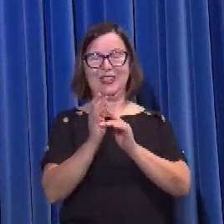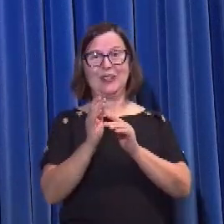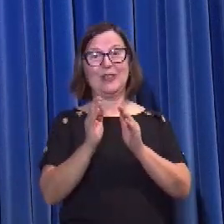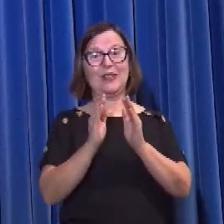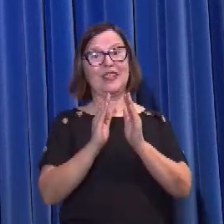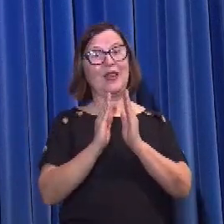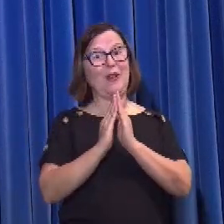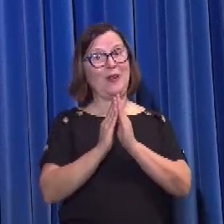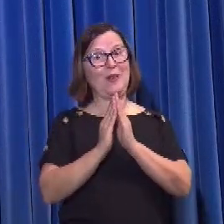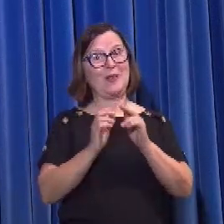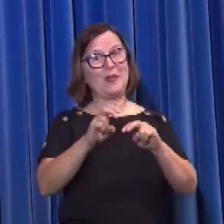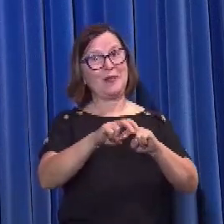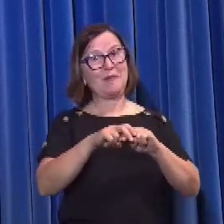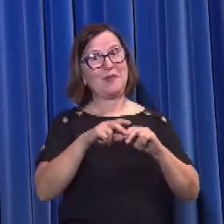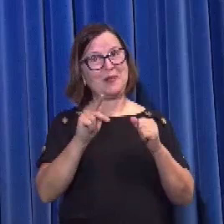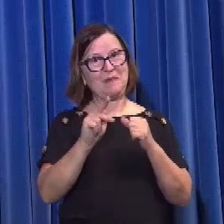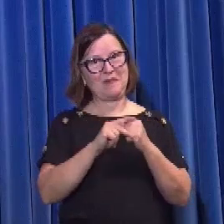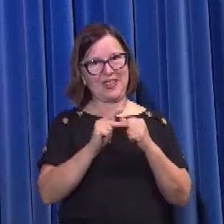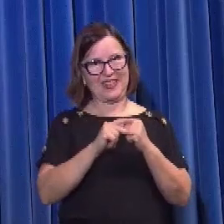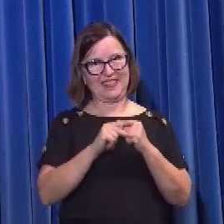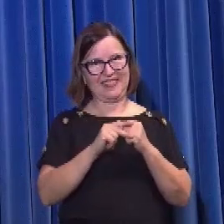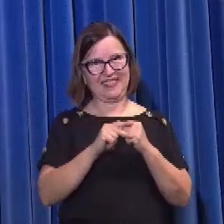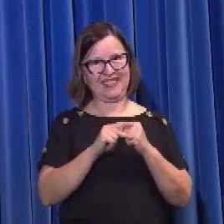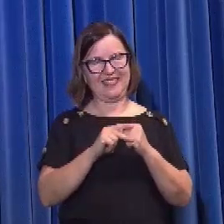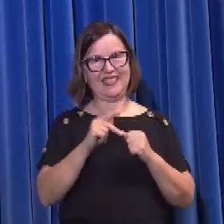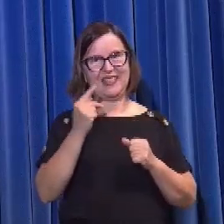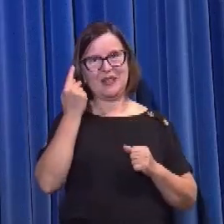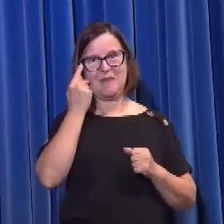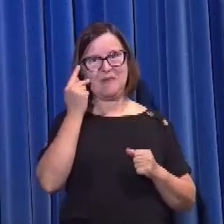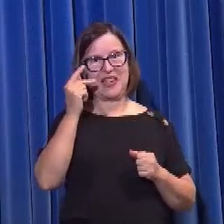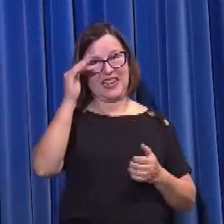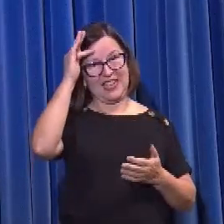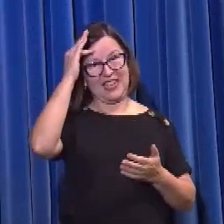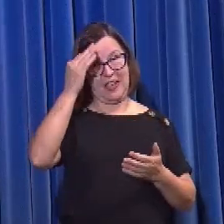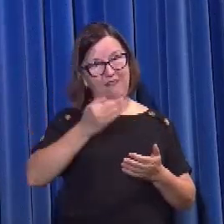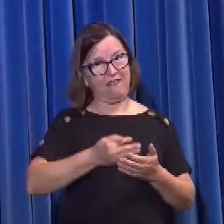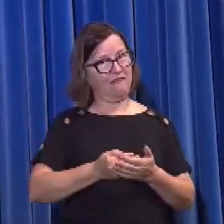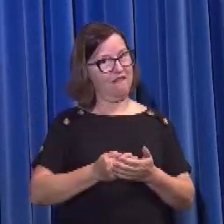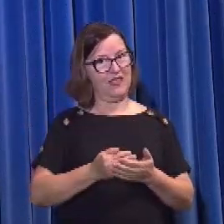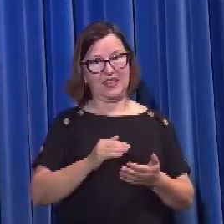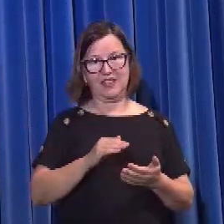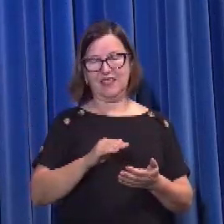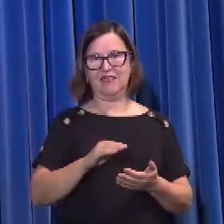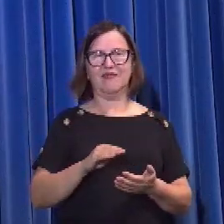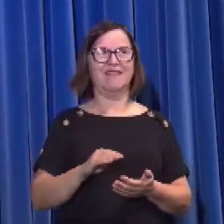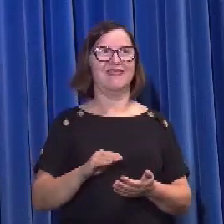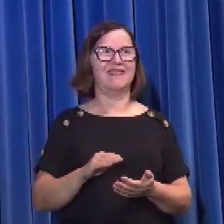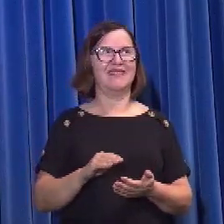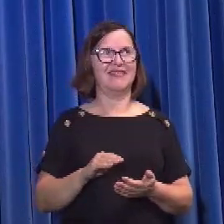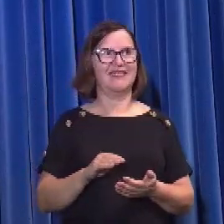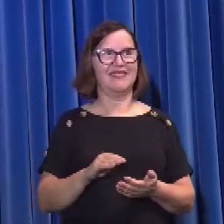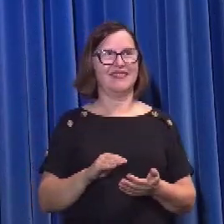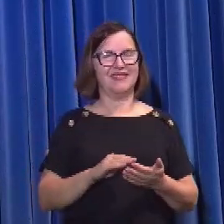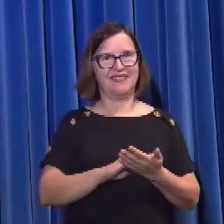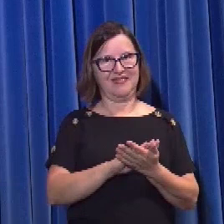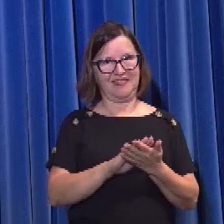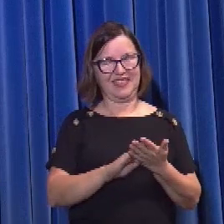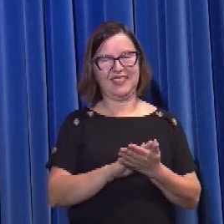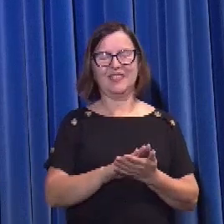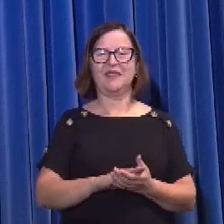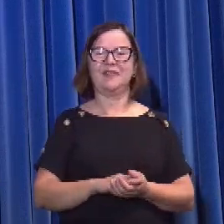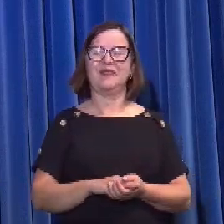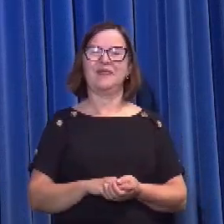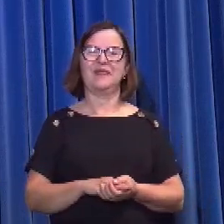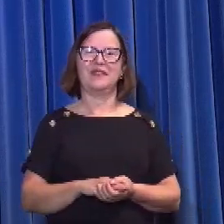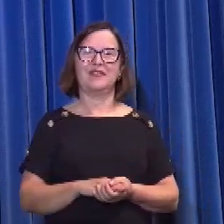que a sua fé não vacile. Depois, quando você se arrepender e voltar, cuida dos seus irmãos.